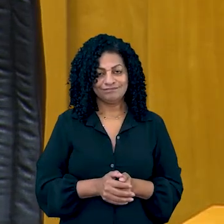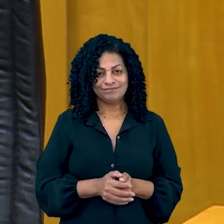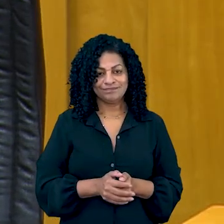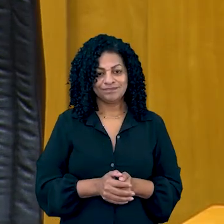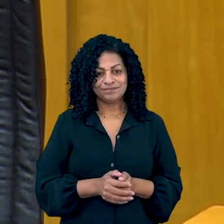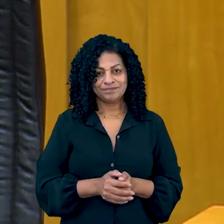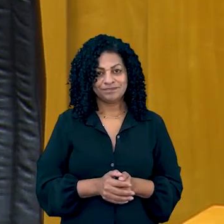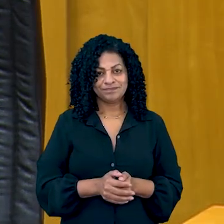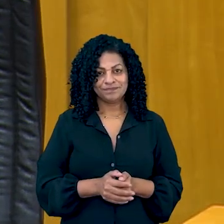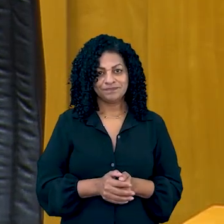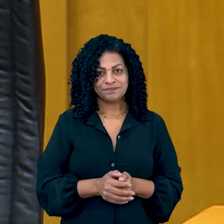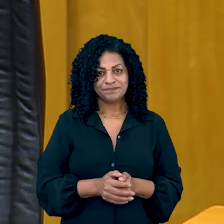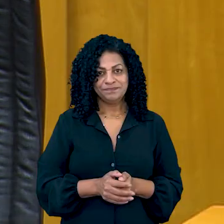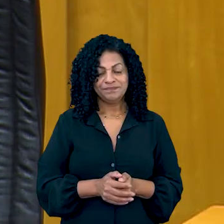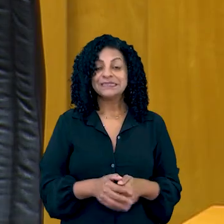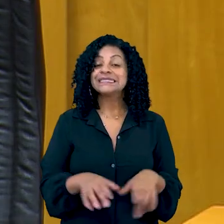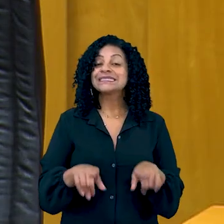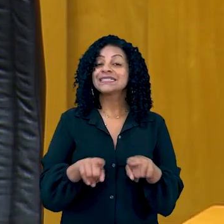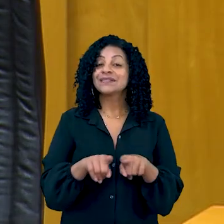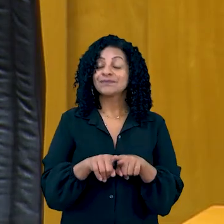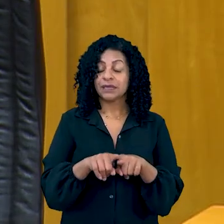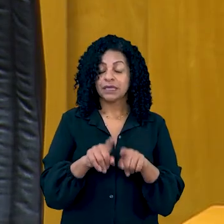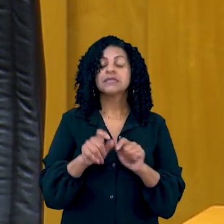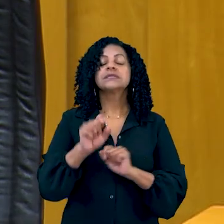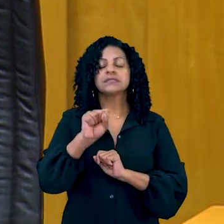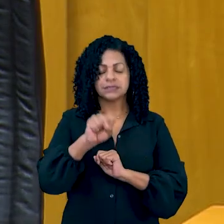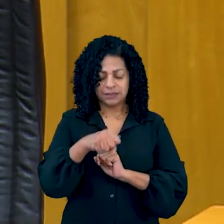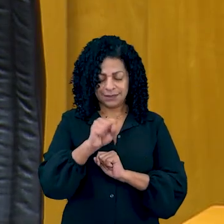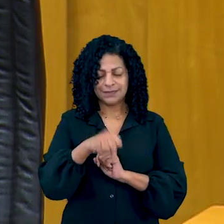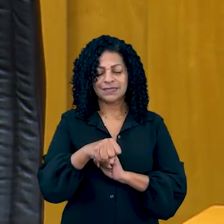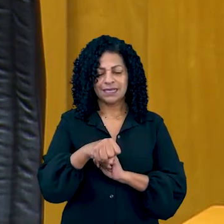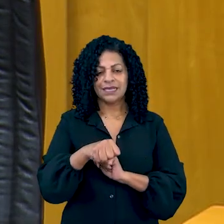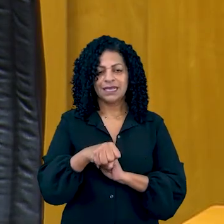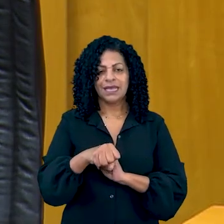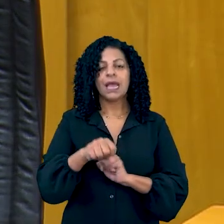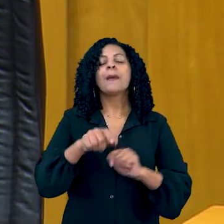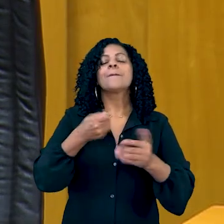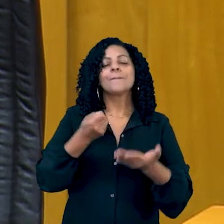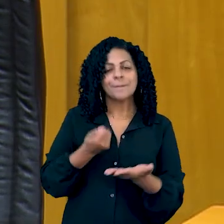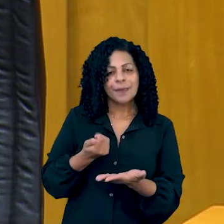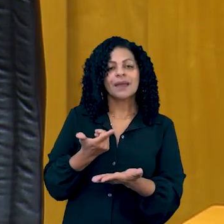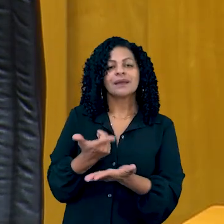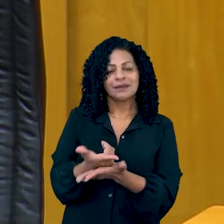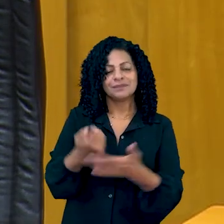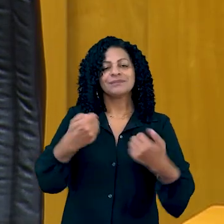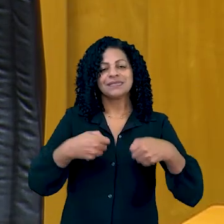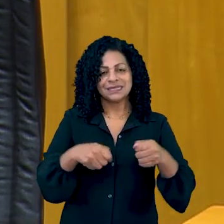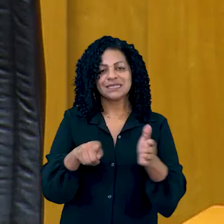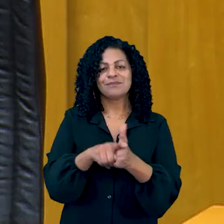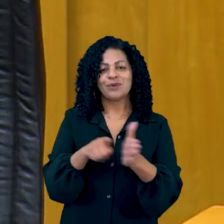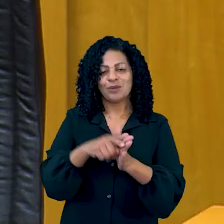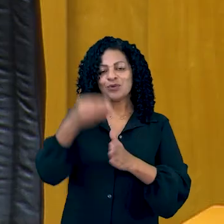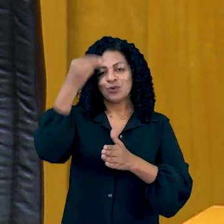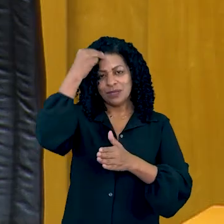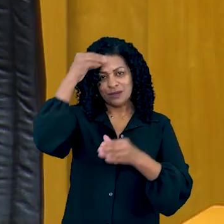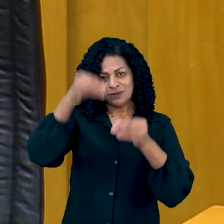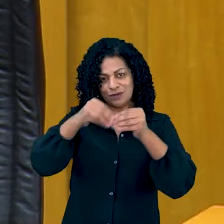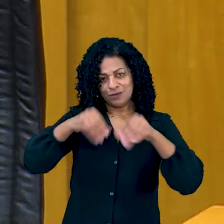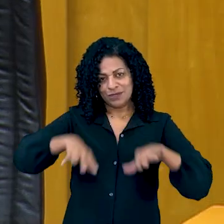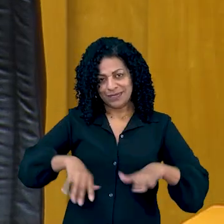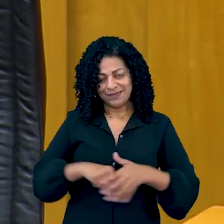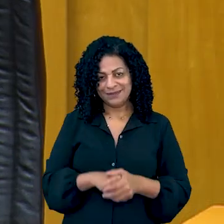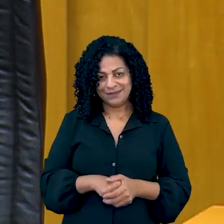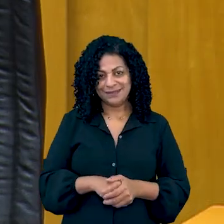cerne da questão. Eu penso que é cabível, sim, a indenização por danos morais. Para